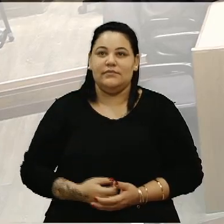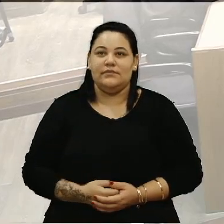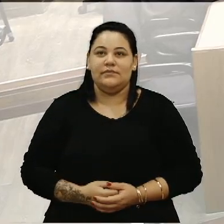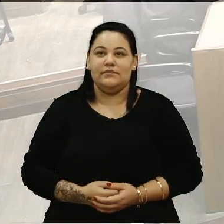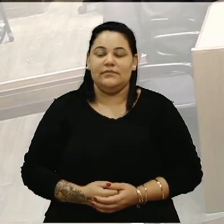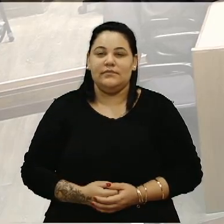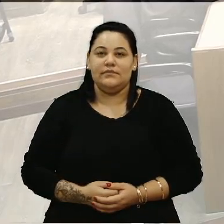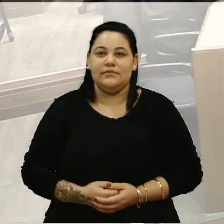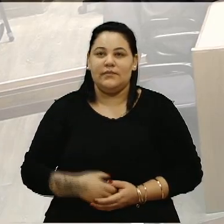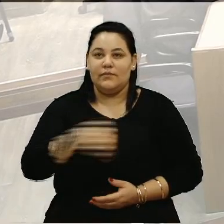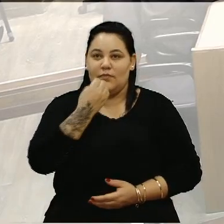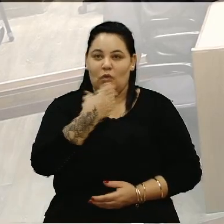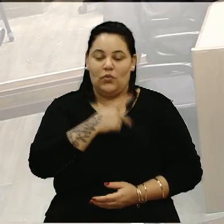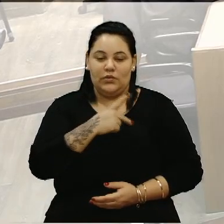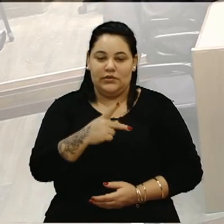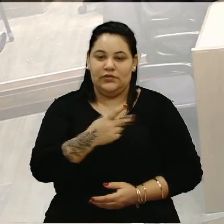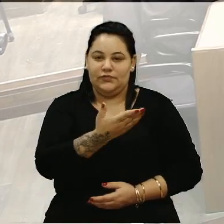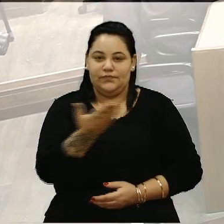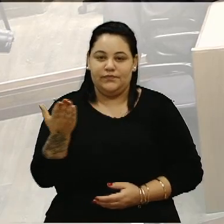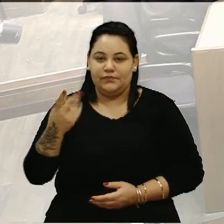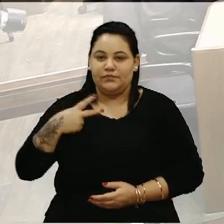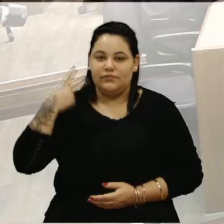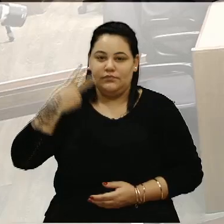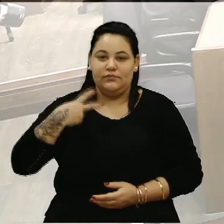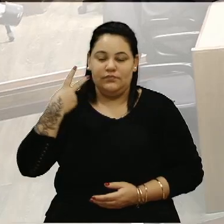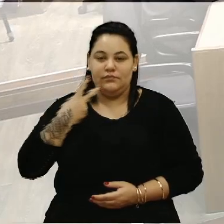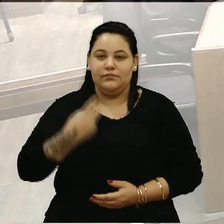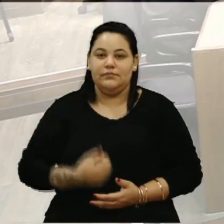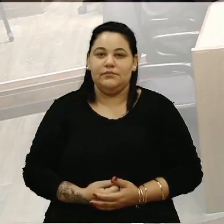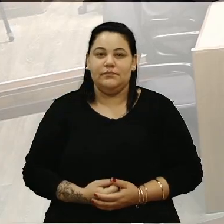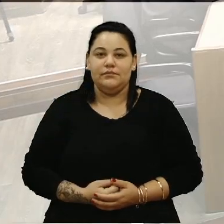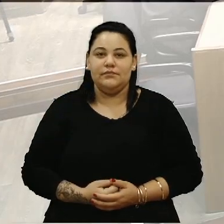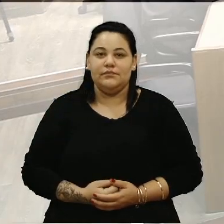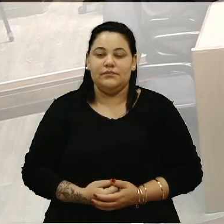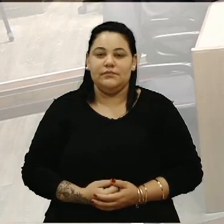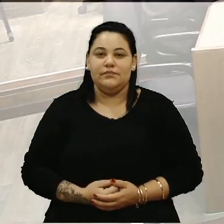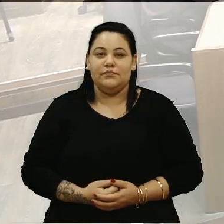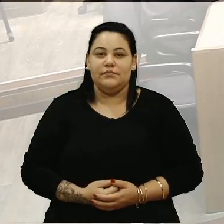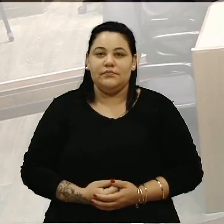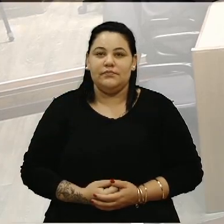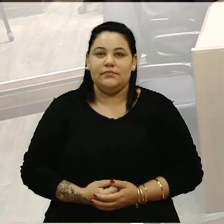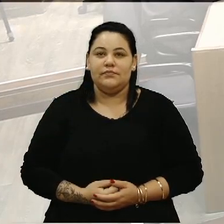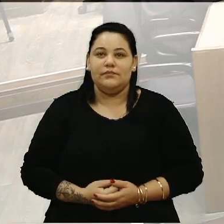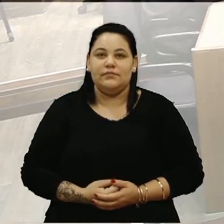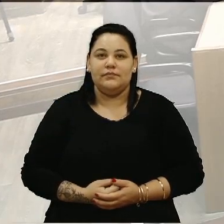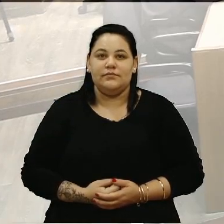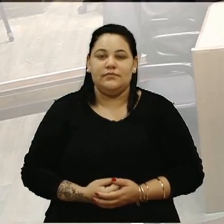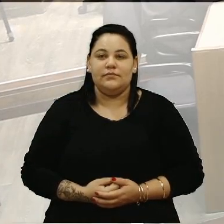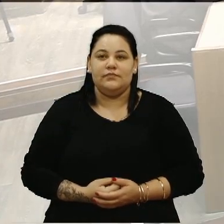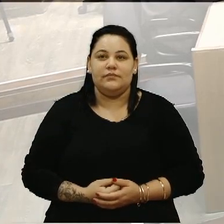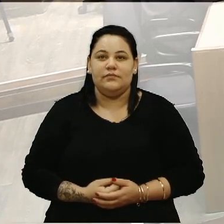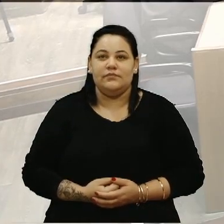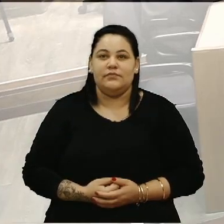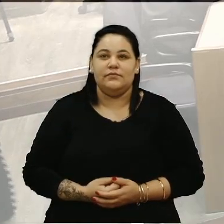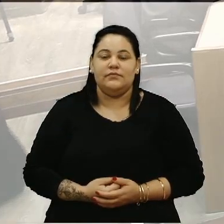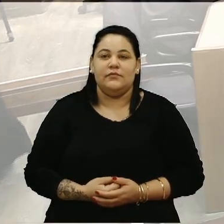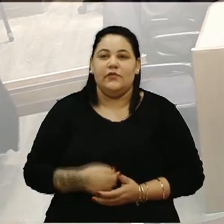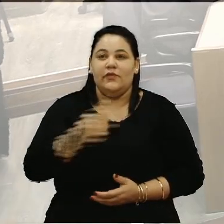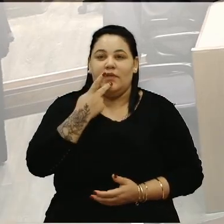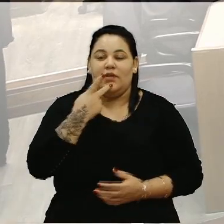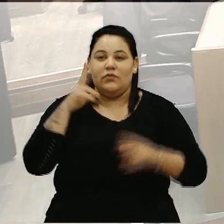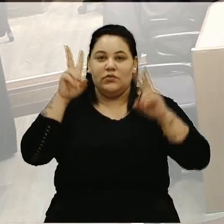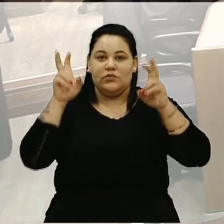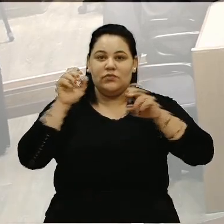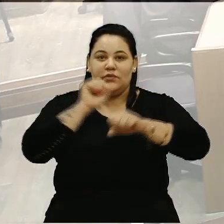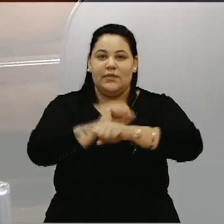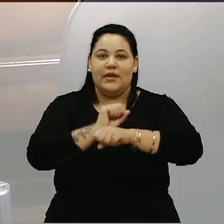Bom, presidente, colegas vereadores, vereadoras, eu trago um tema aqui que estava parado na pauta e eu